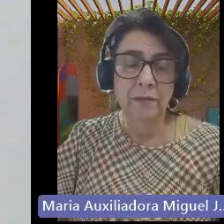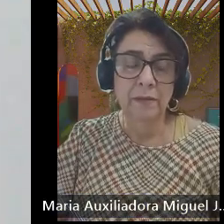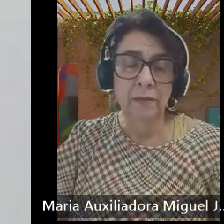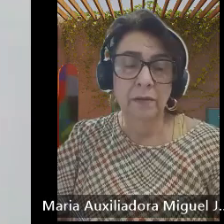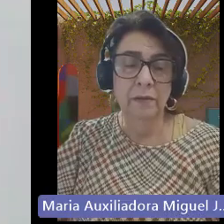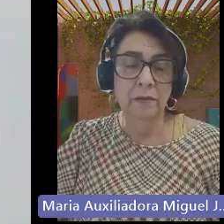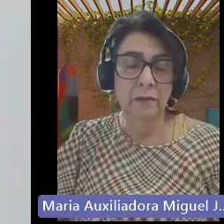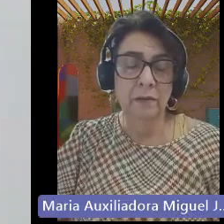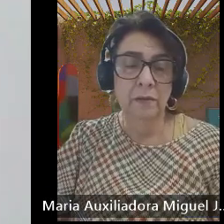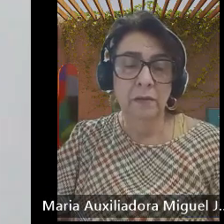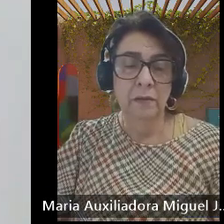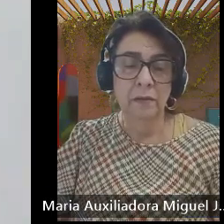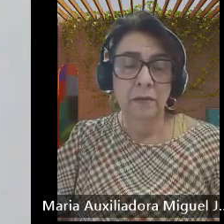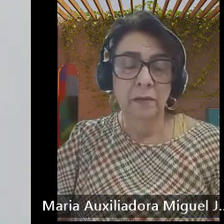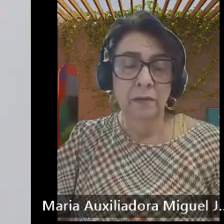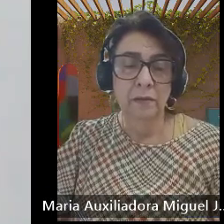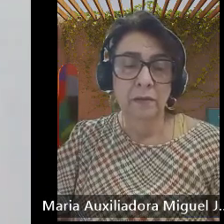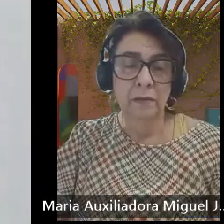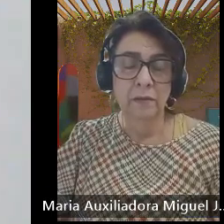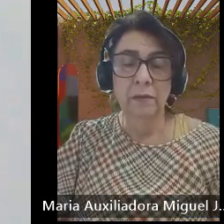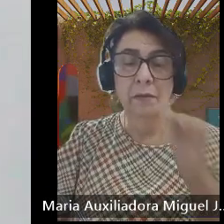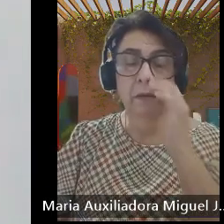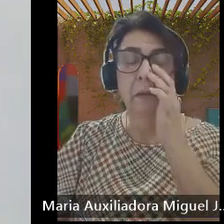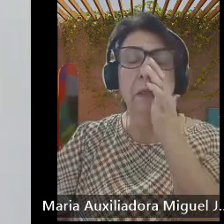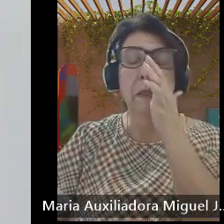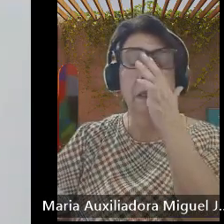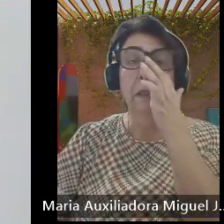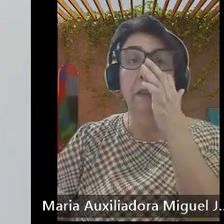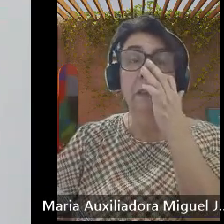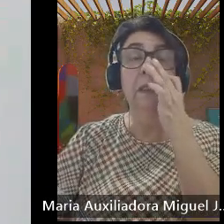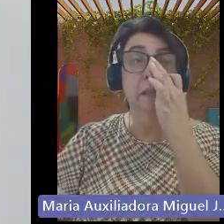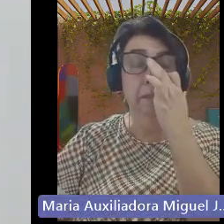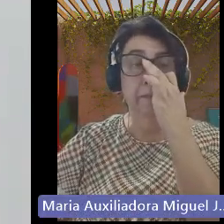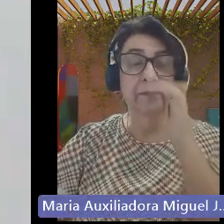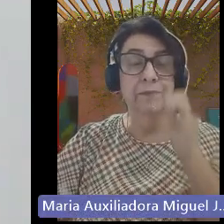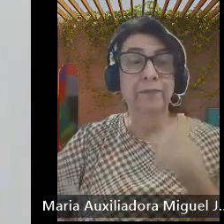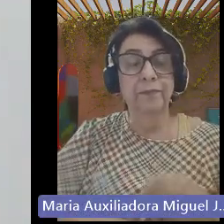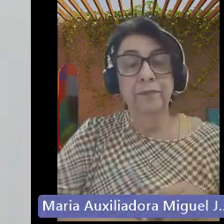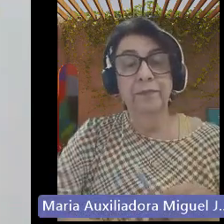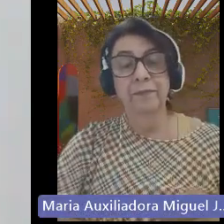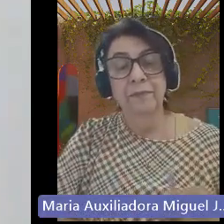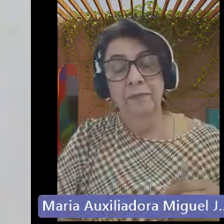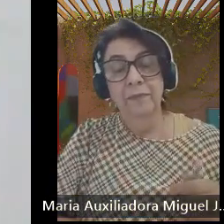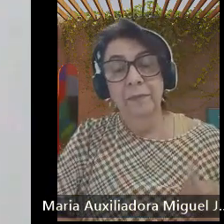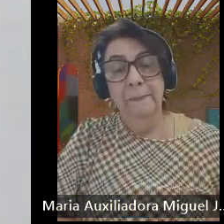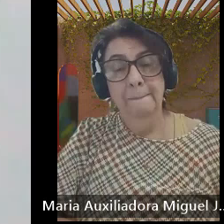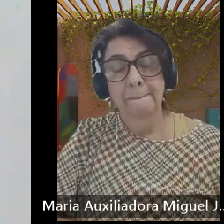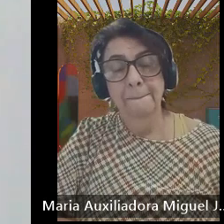correto, é em nível de universidade, né? De faculdade. Uhum.